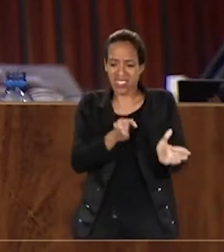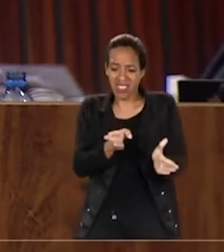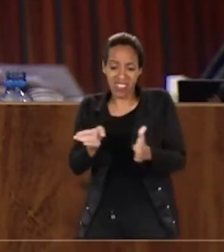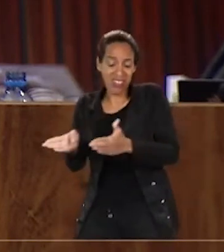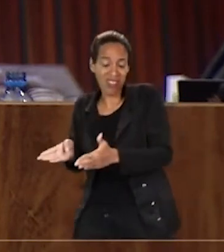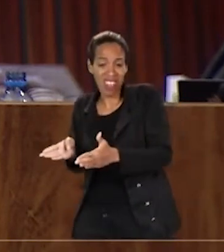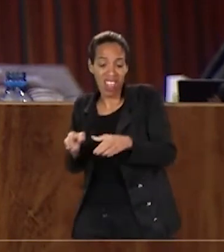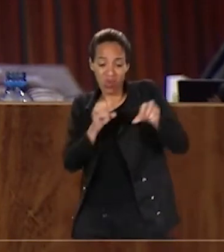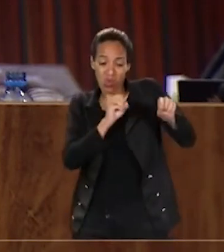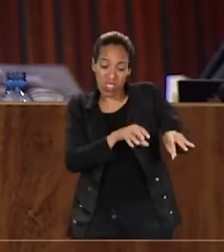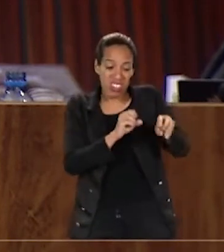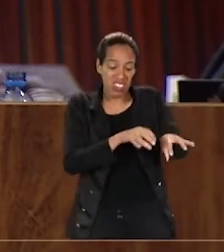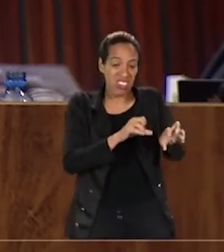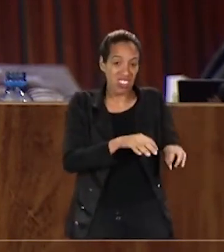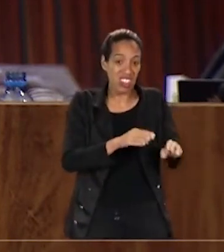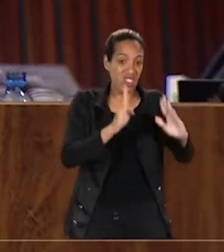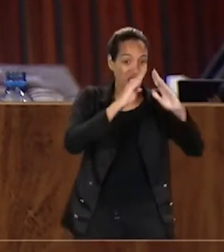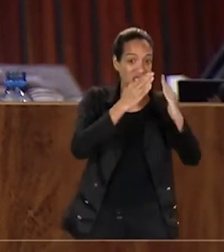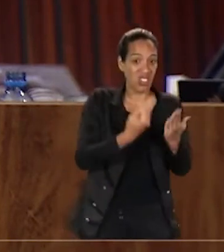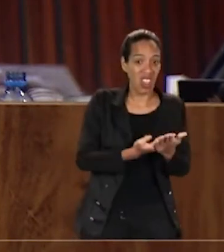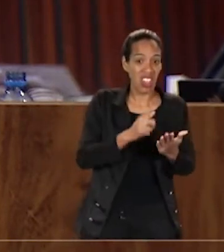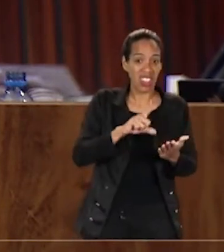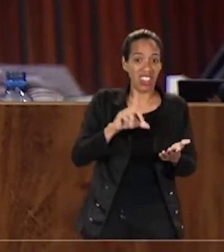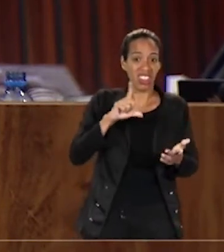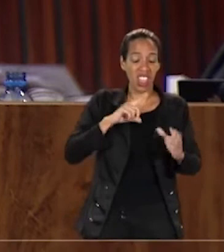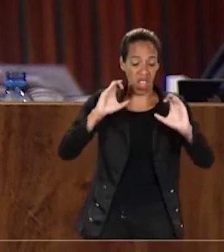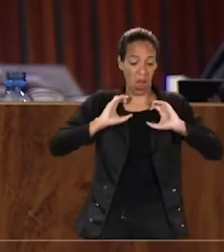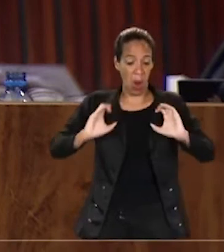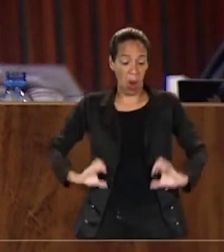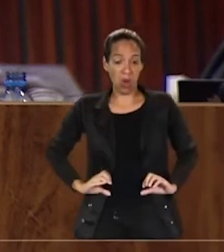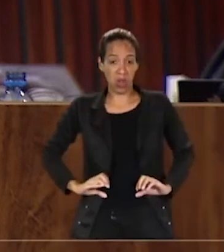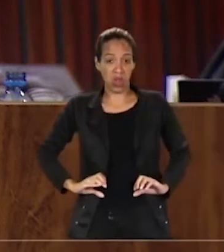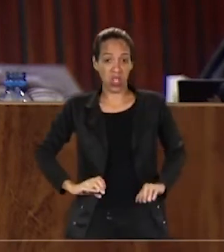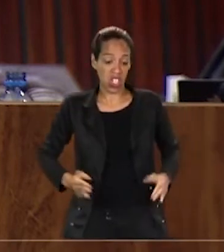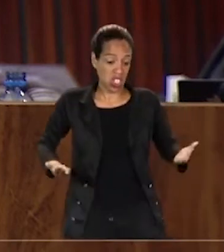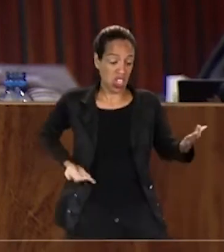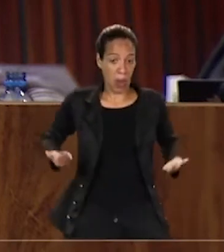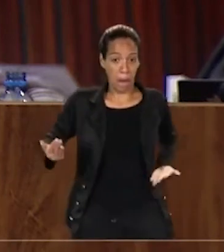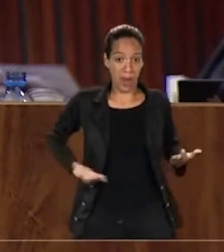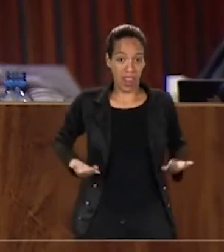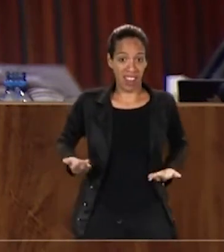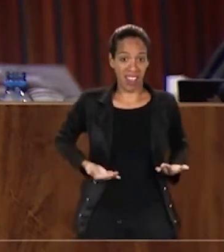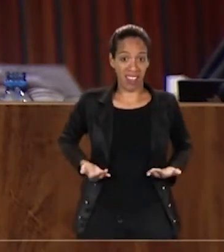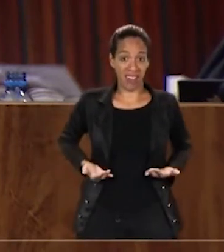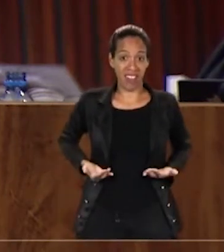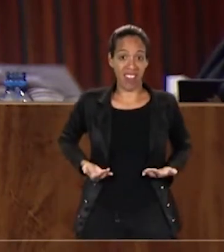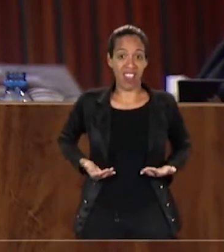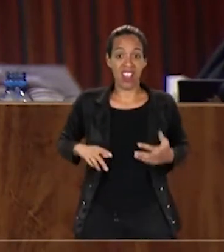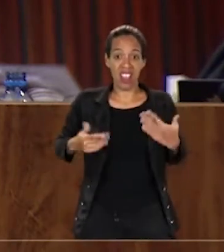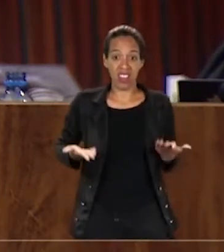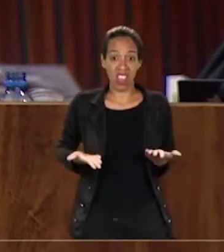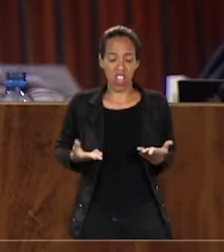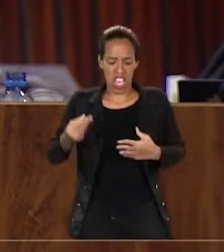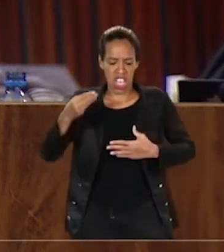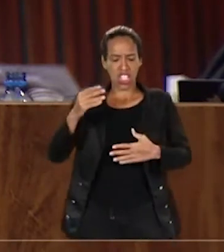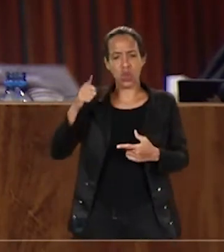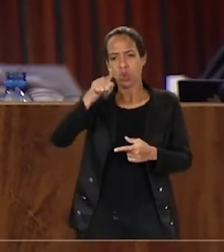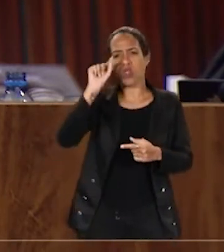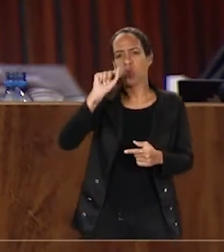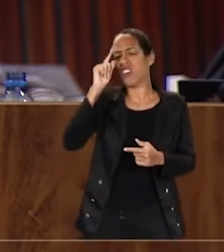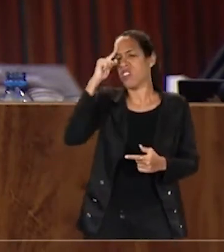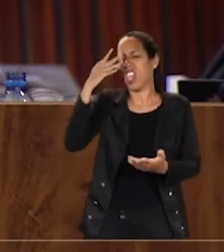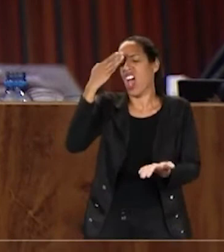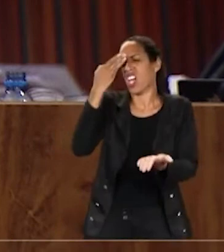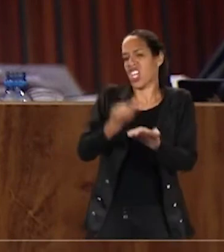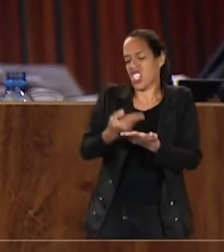as finalidades educacionais que correspondem a sua competência de servidor docente as convicções íntimas de quem